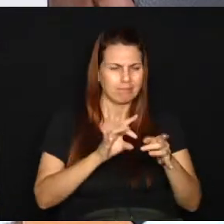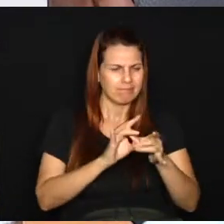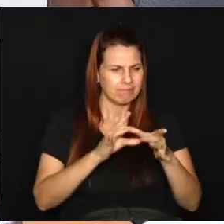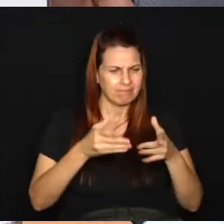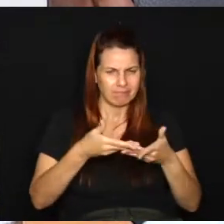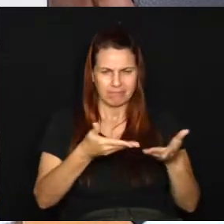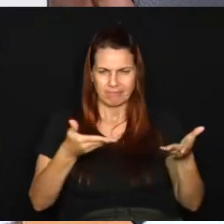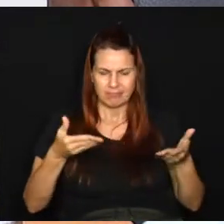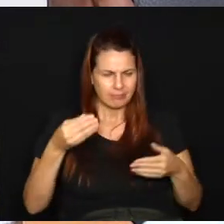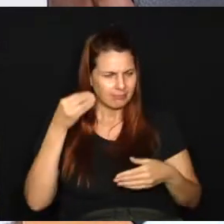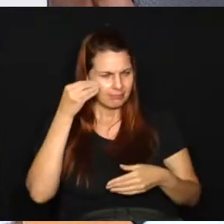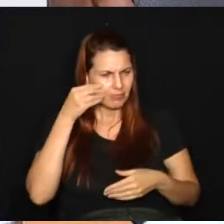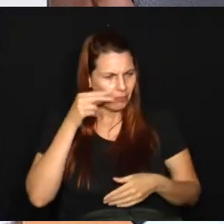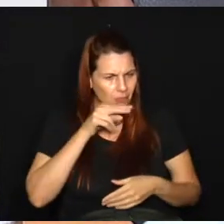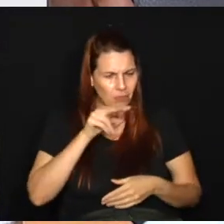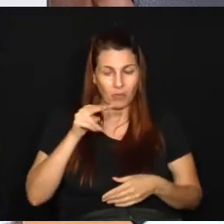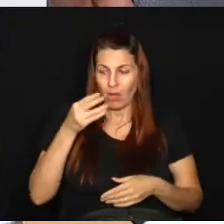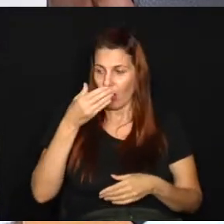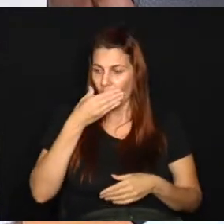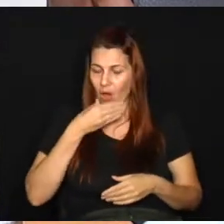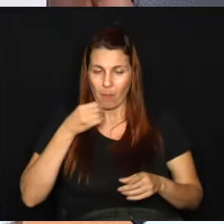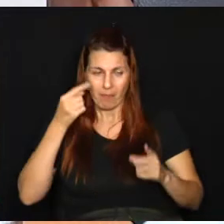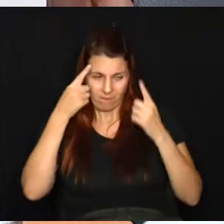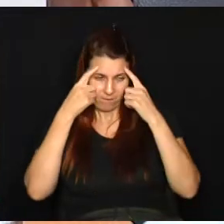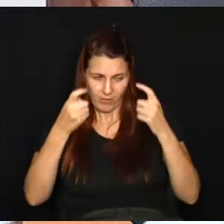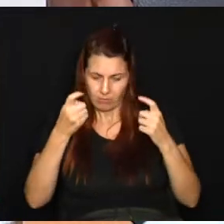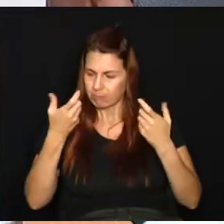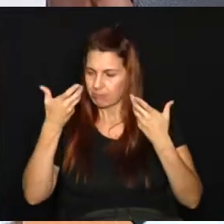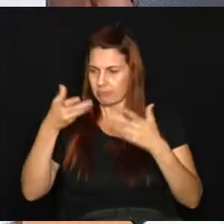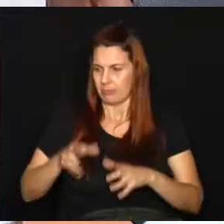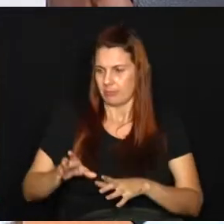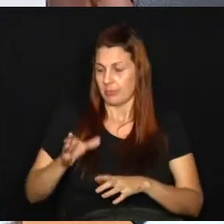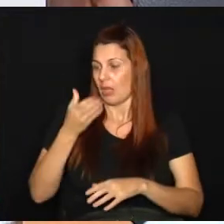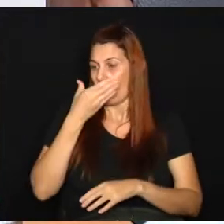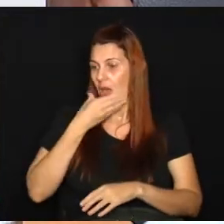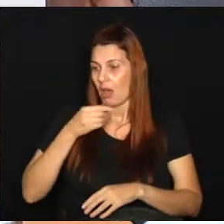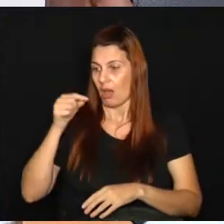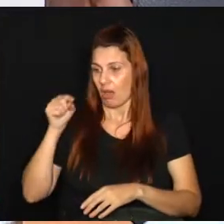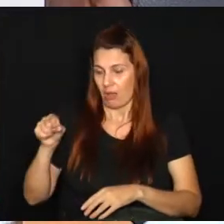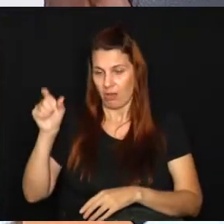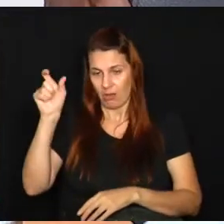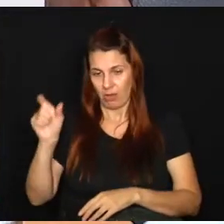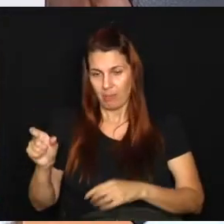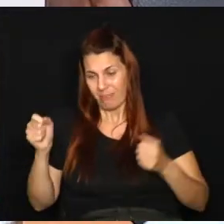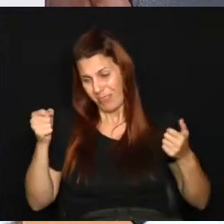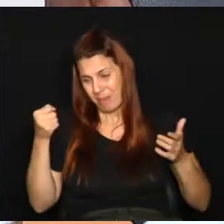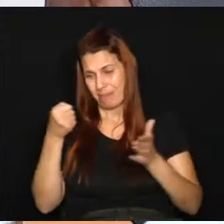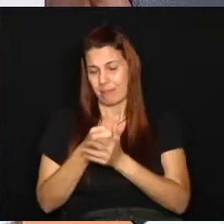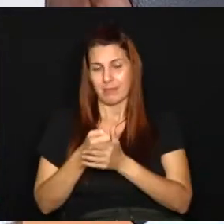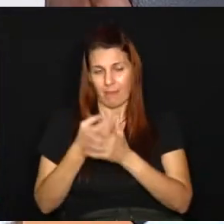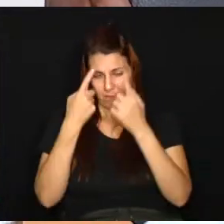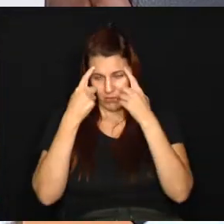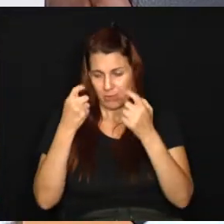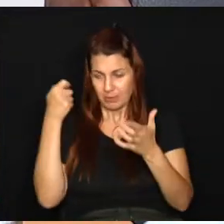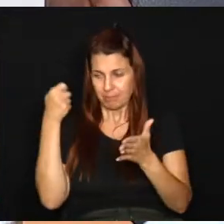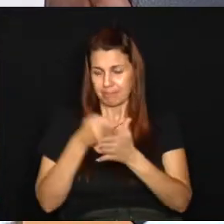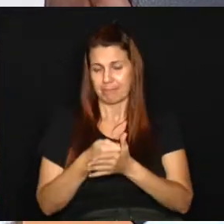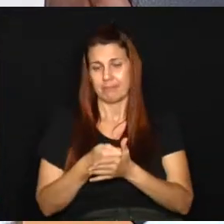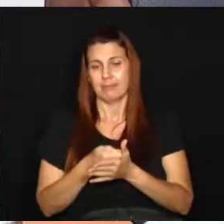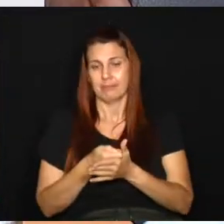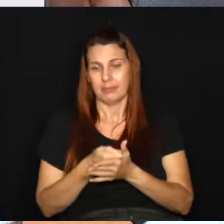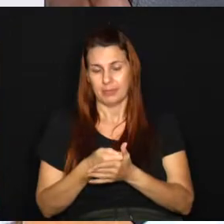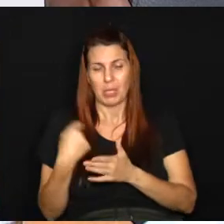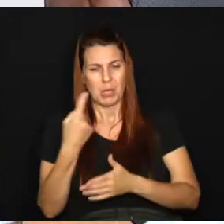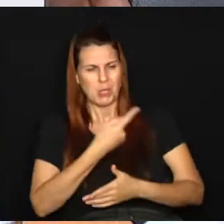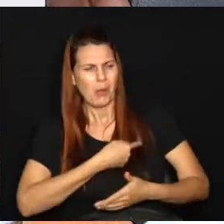vontade, só não pode homem ser violento, porque se ele for violento, ele lá entra no pau. Ele não sai sem umas